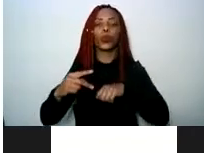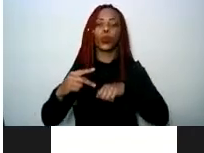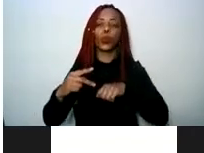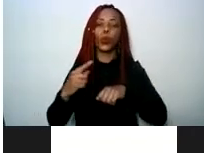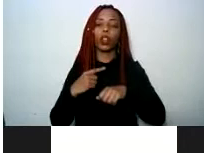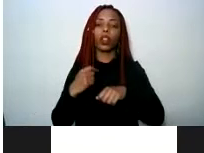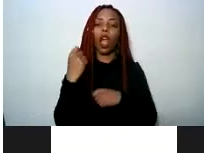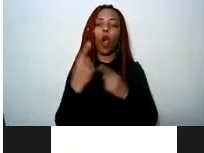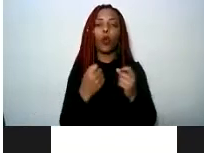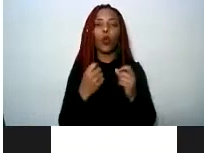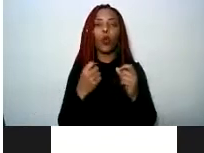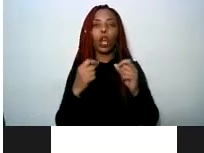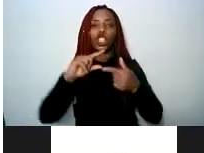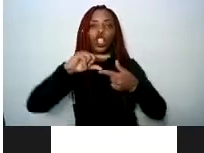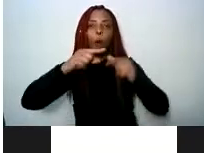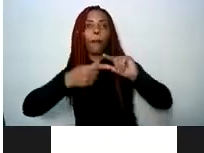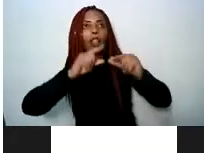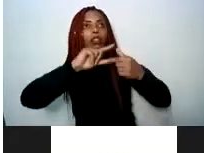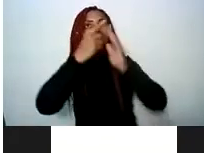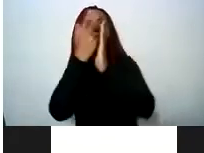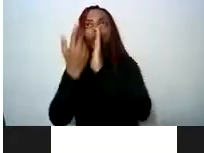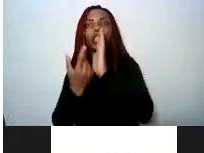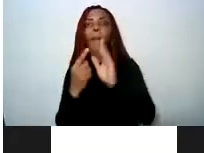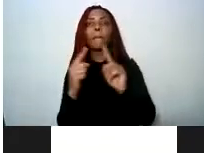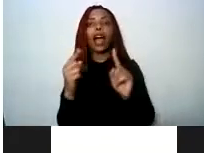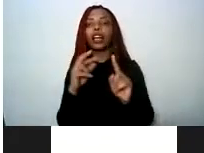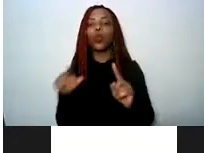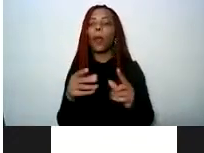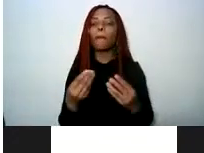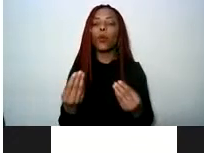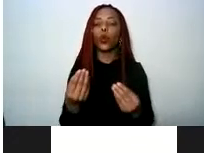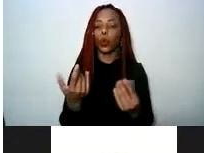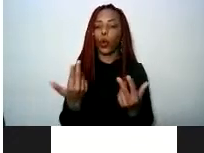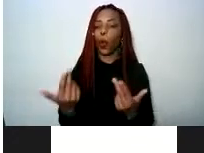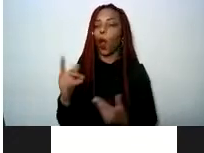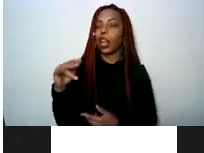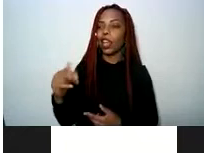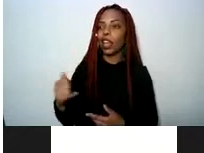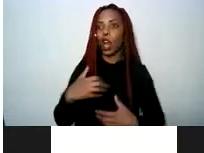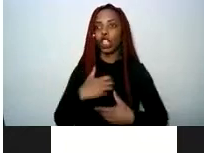geometrizadas mas que não são aquelas aberturas feitas pela Lina de maneira